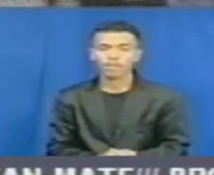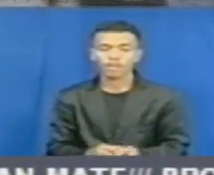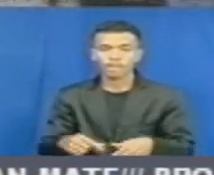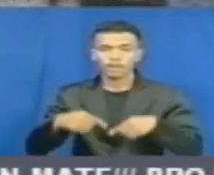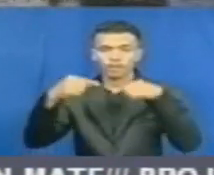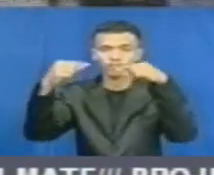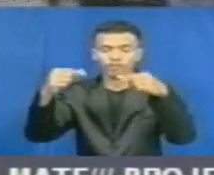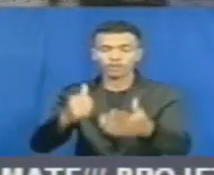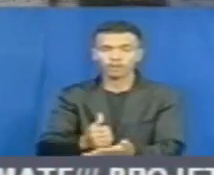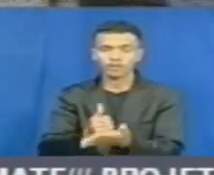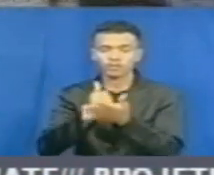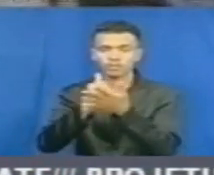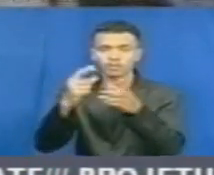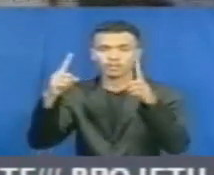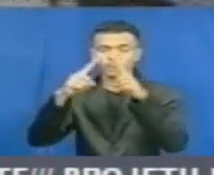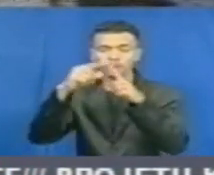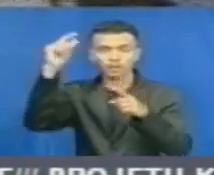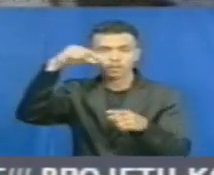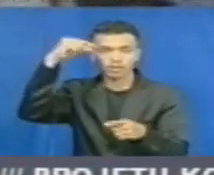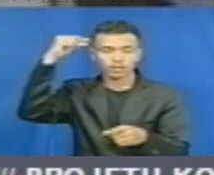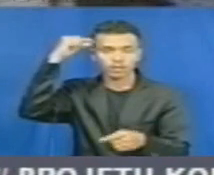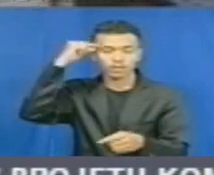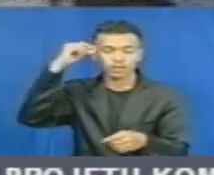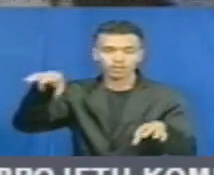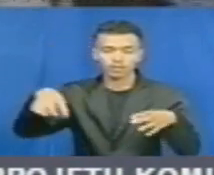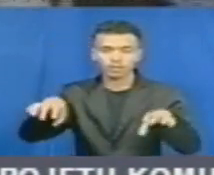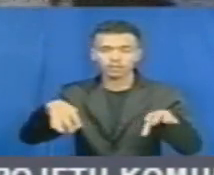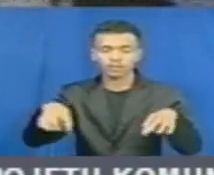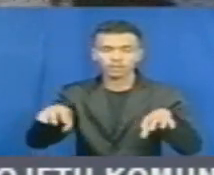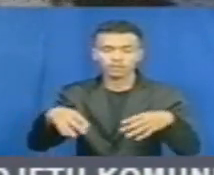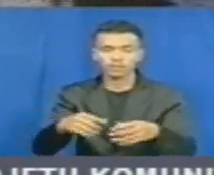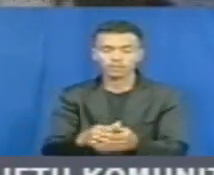Foduni apoio para governo e serviço, mas é.